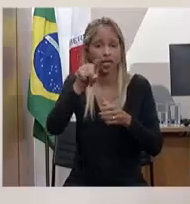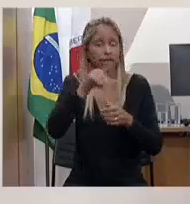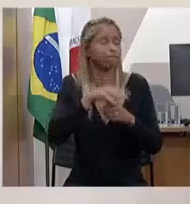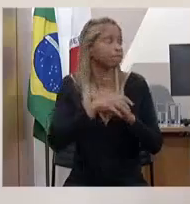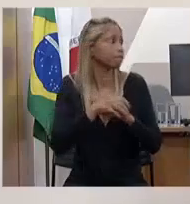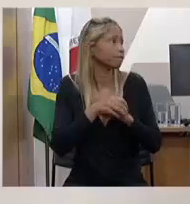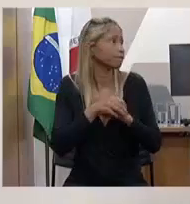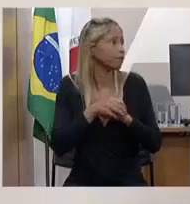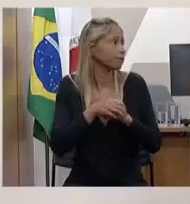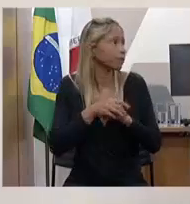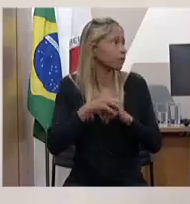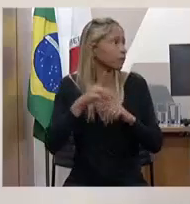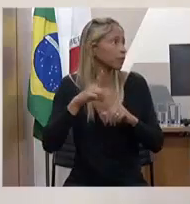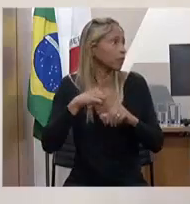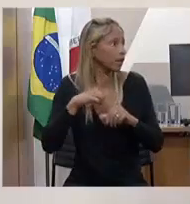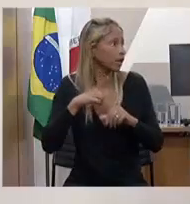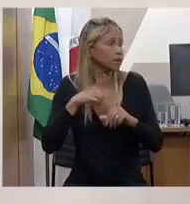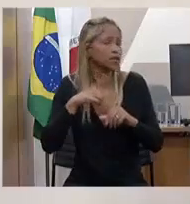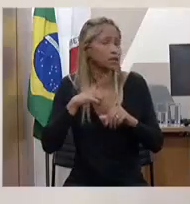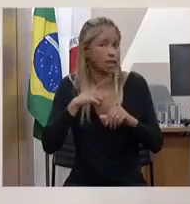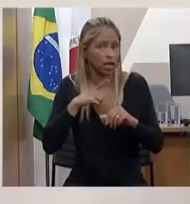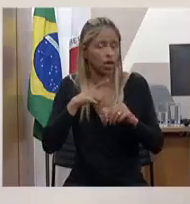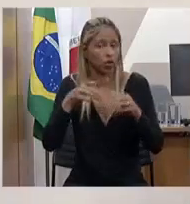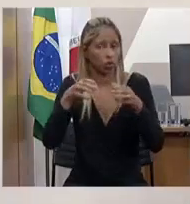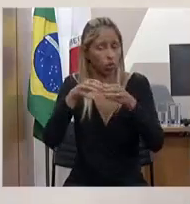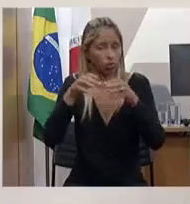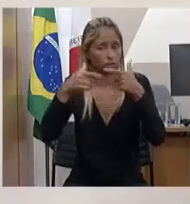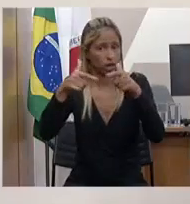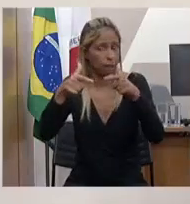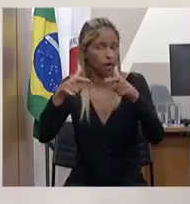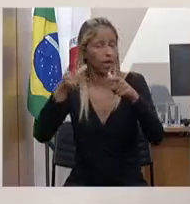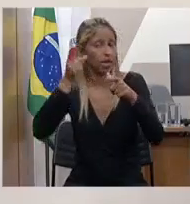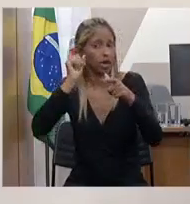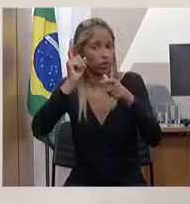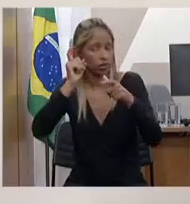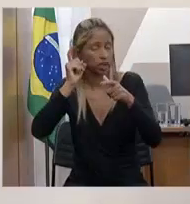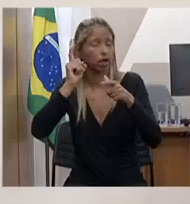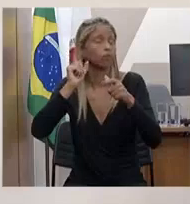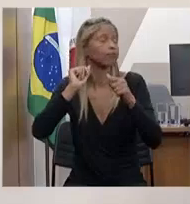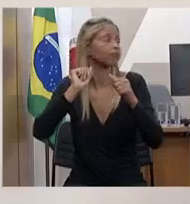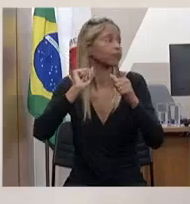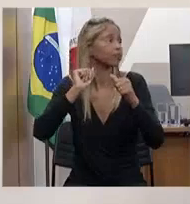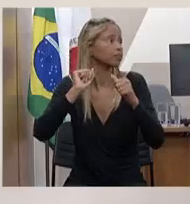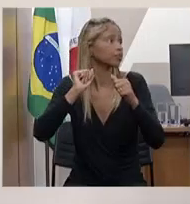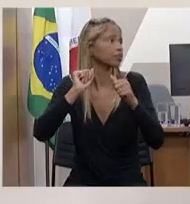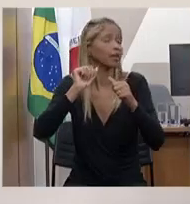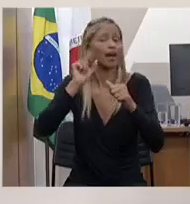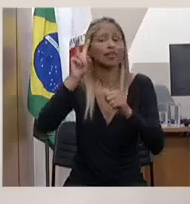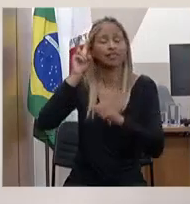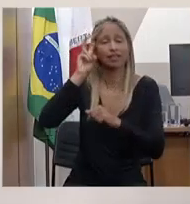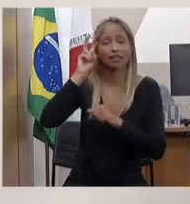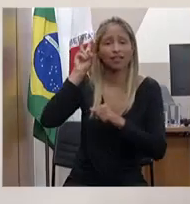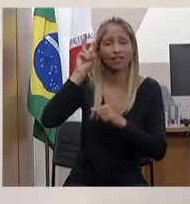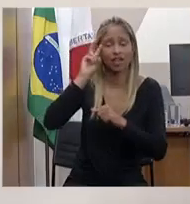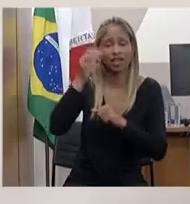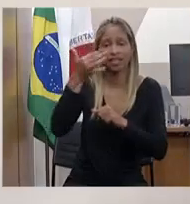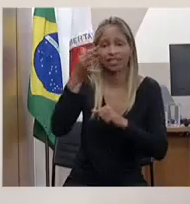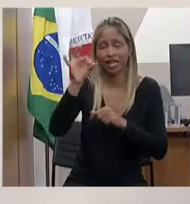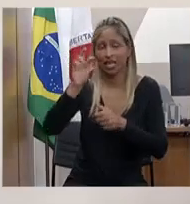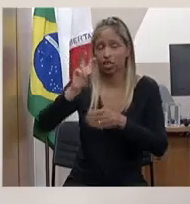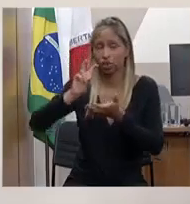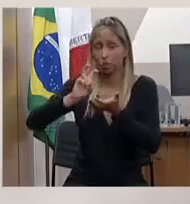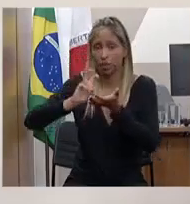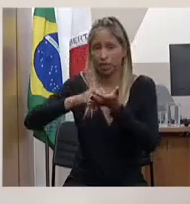tem um final de semana um expediente na comissão de trabalho que se reúne normalmente as quintas-feiras às 10 horas da manhã